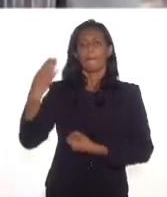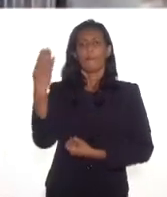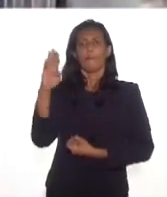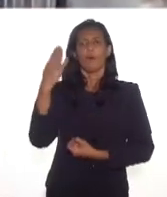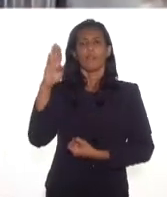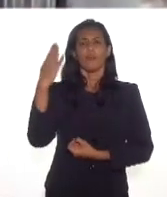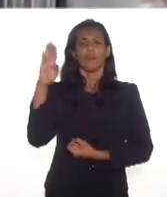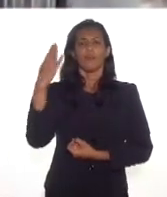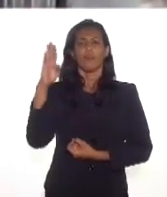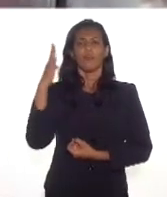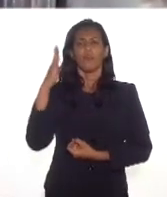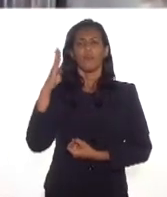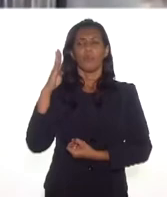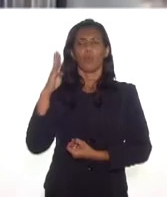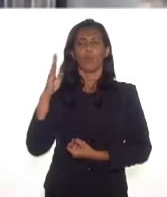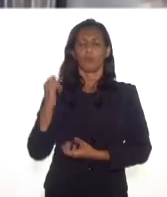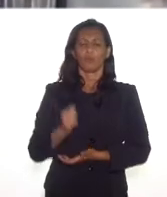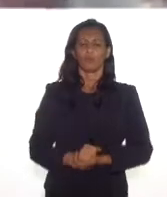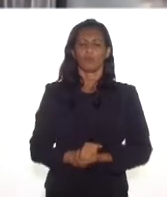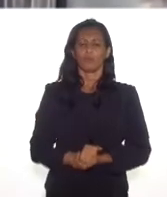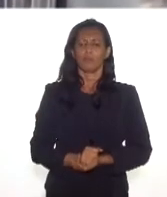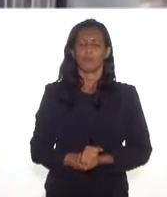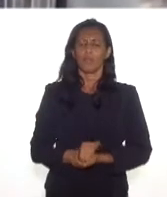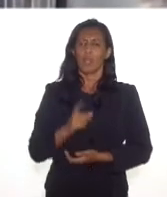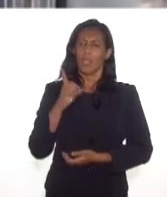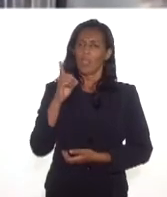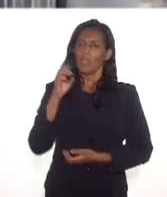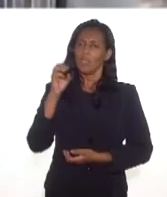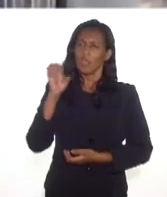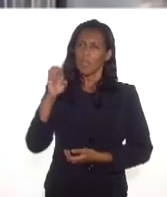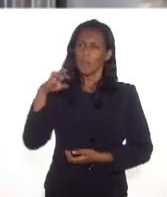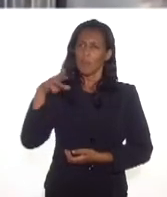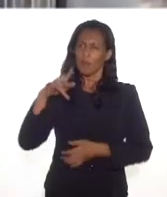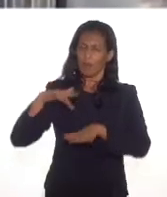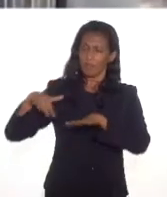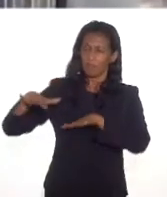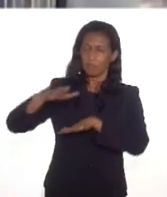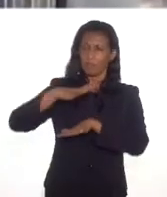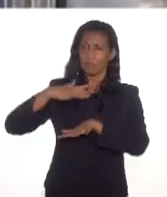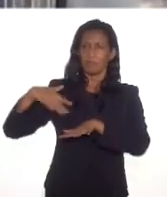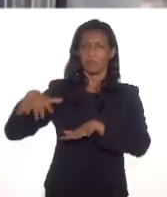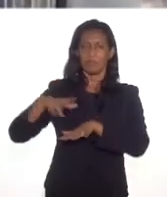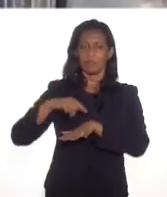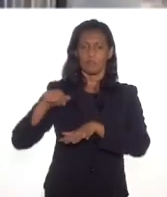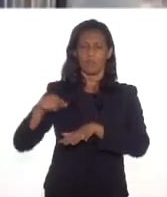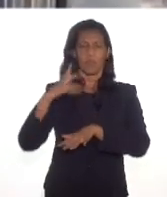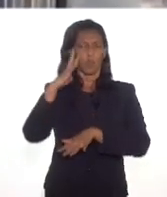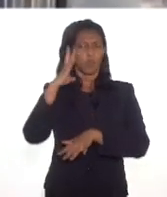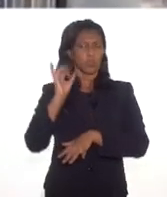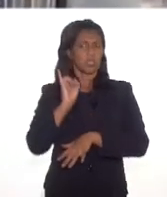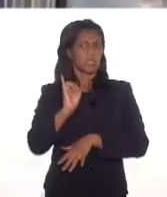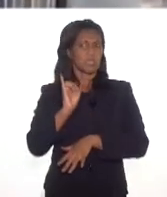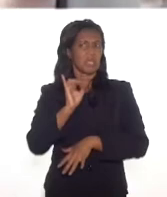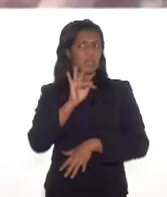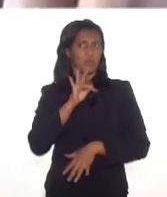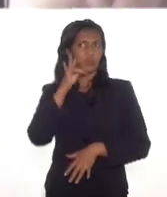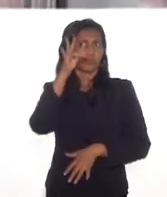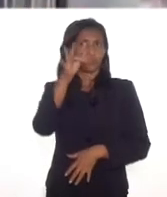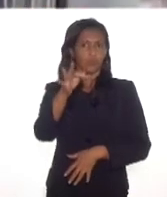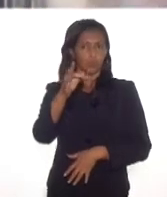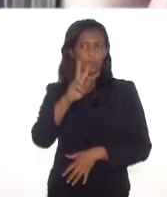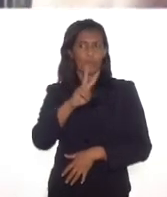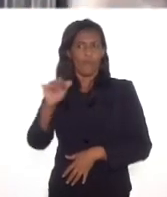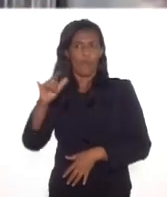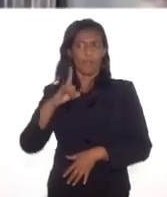denso, democrático. Demograficamente, talvez não sei se existirá um outro bairro